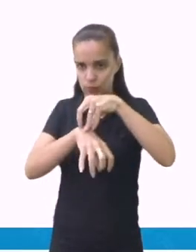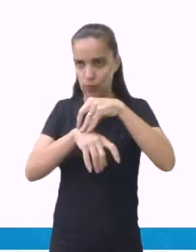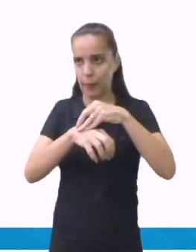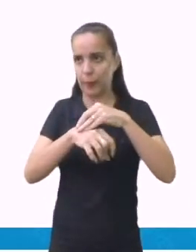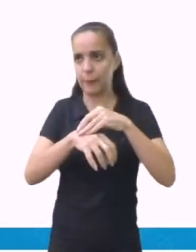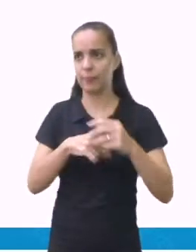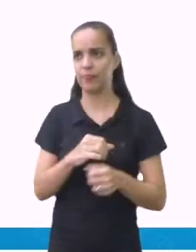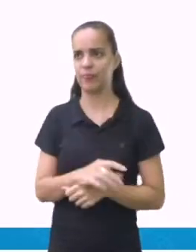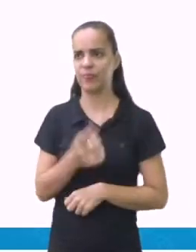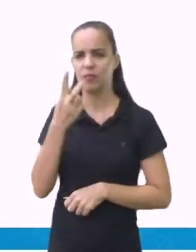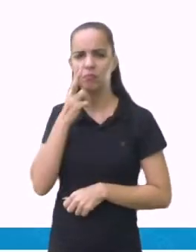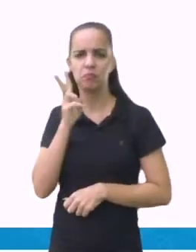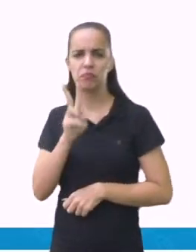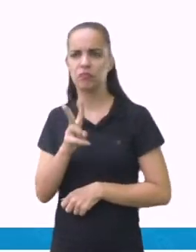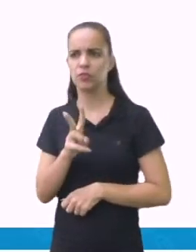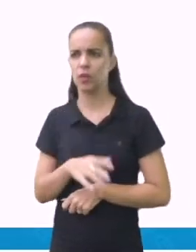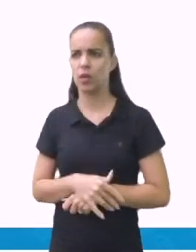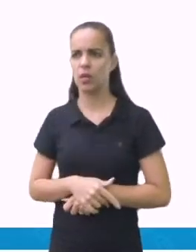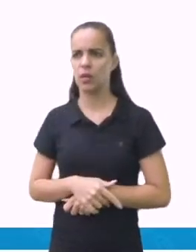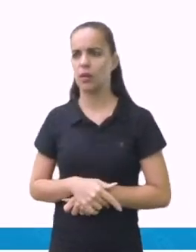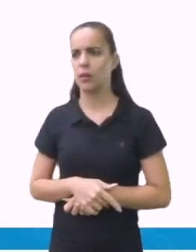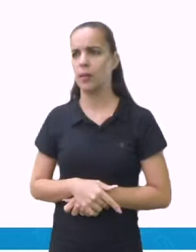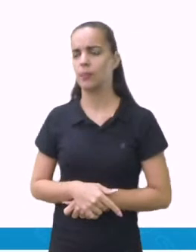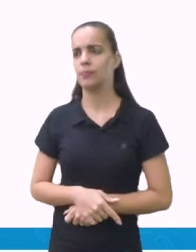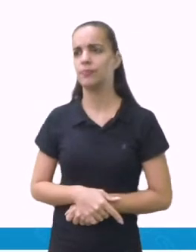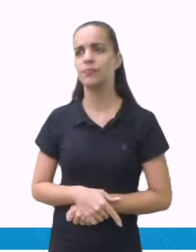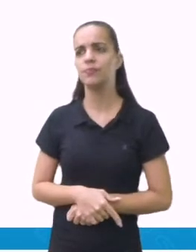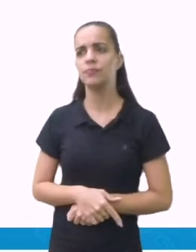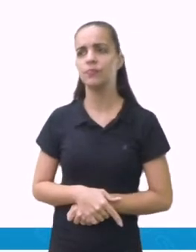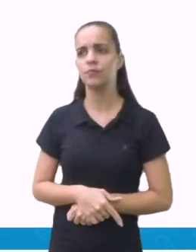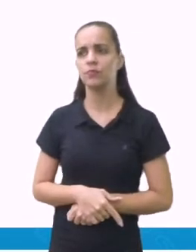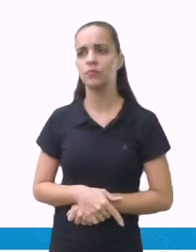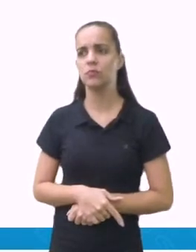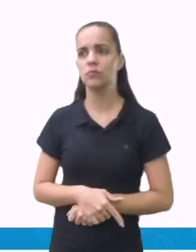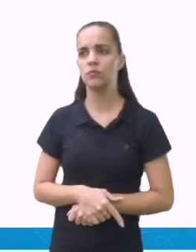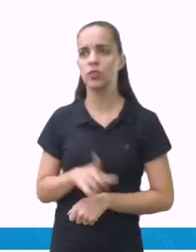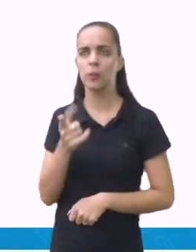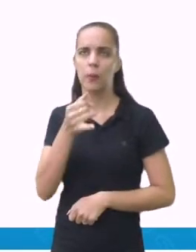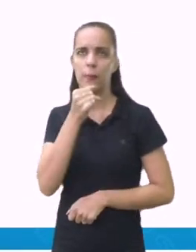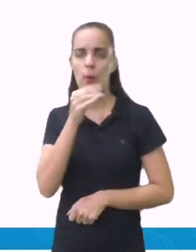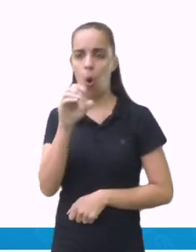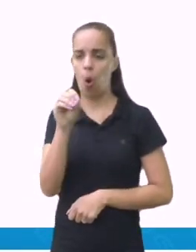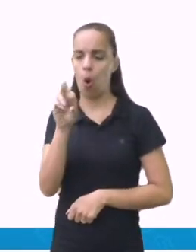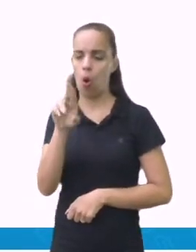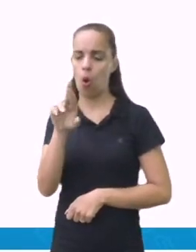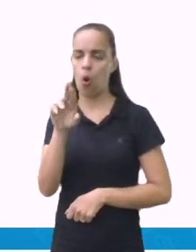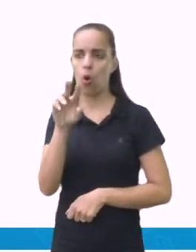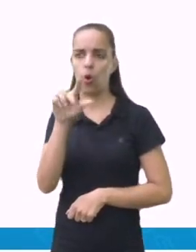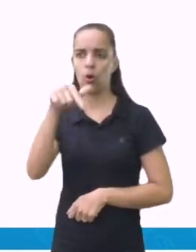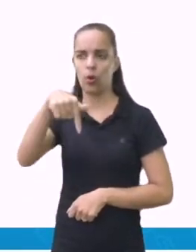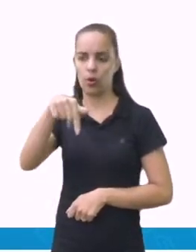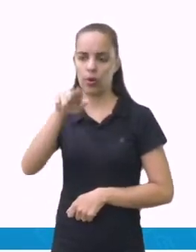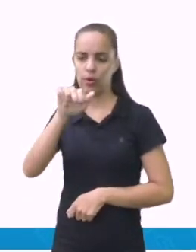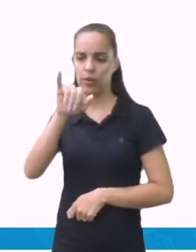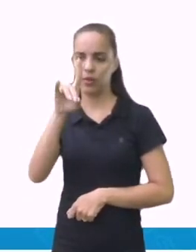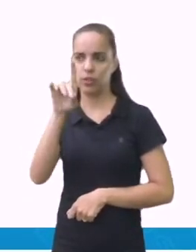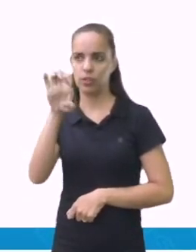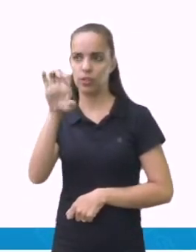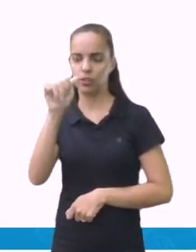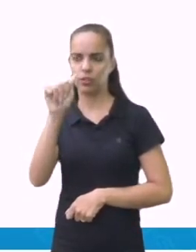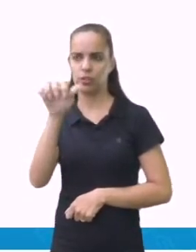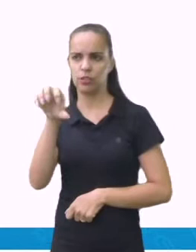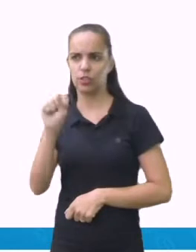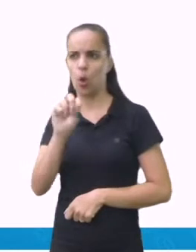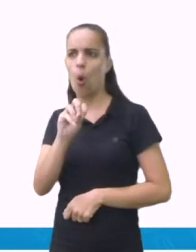viu? Geralmente, quando se fala de orquídea ou de outras plantas,